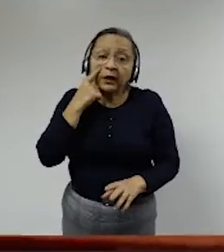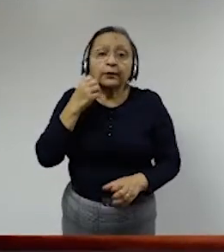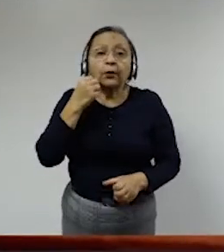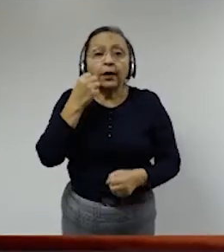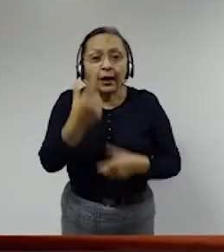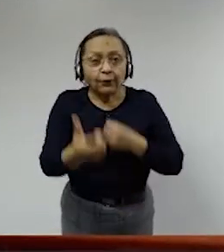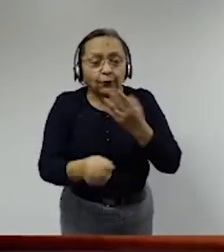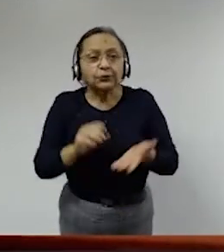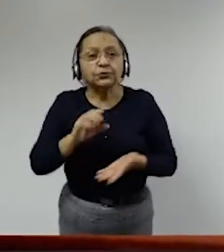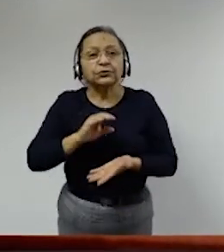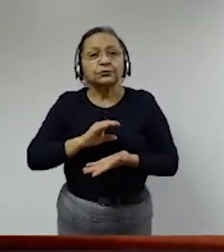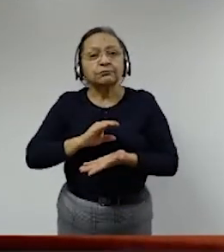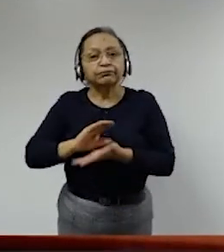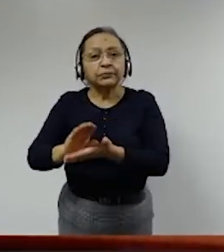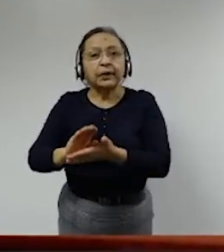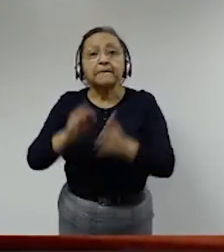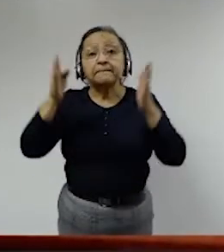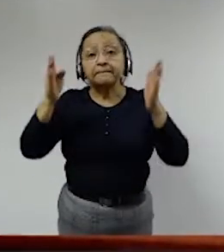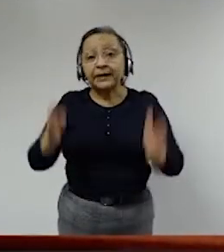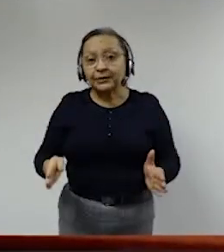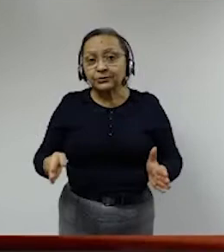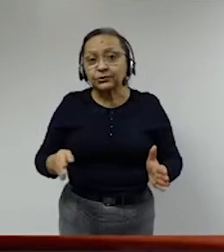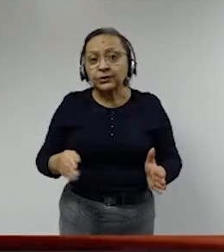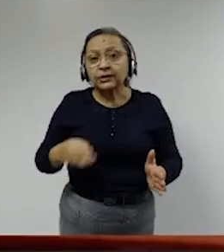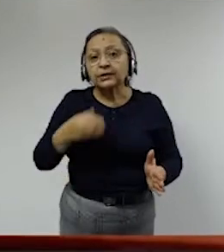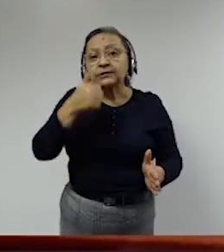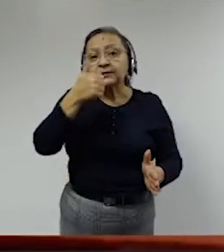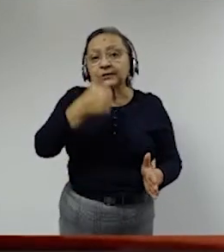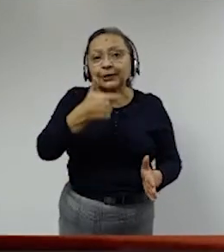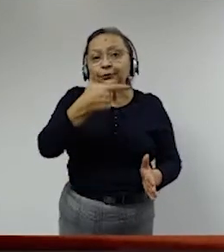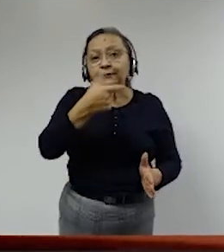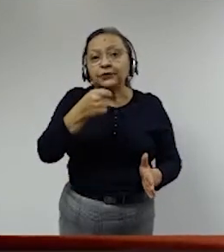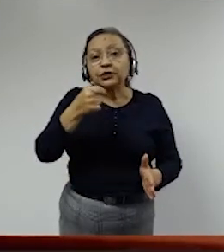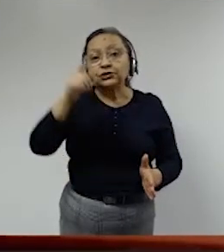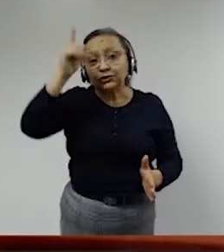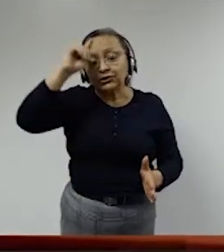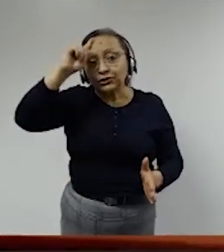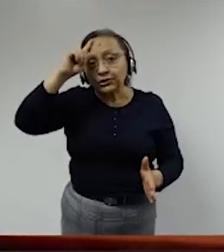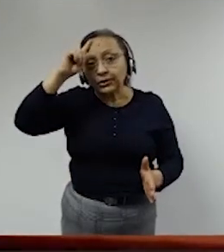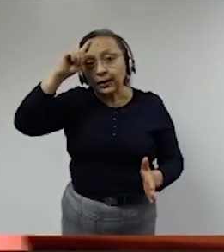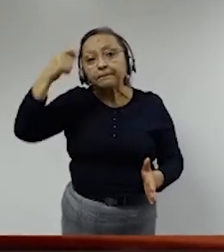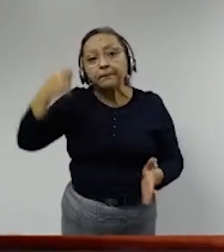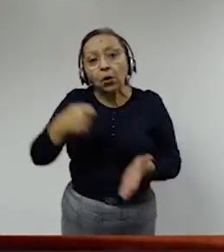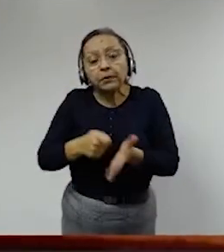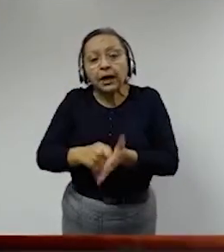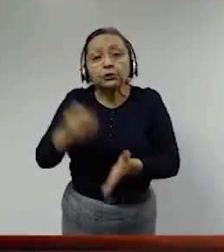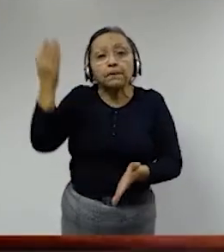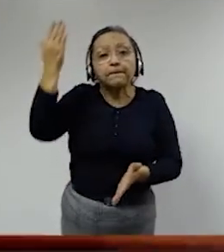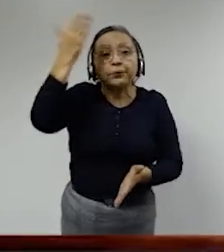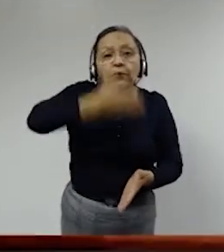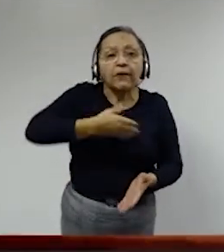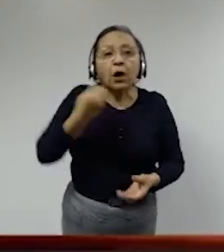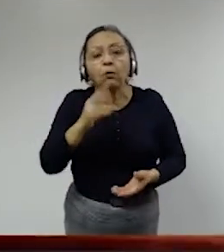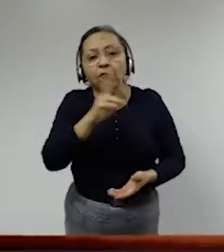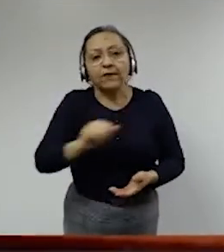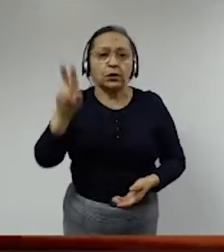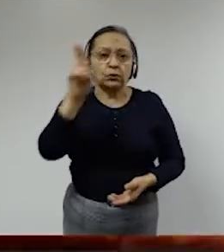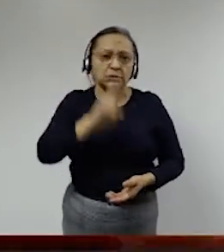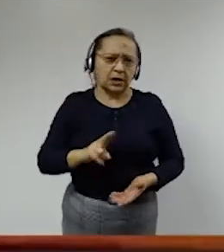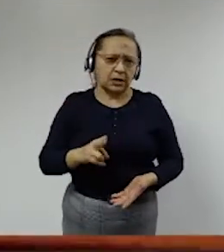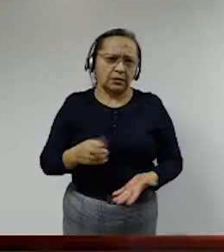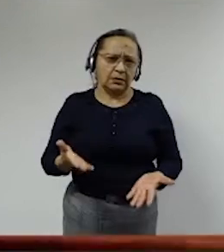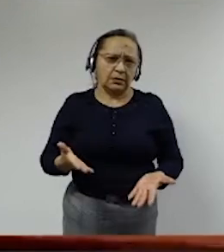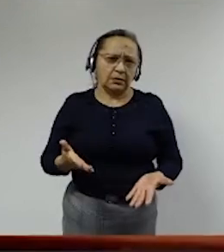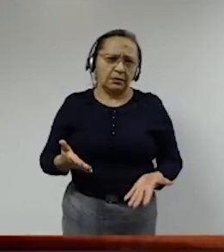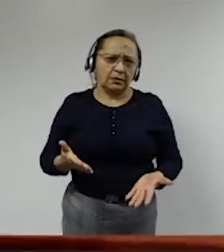recursos com prazo de 120 dias para serem comprovados que foram efetivamente utilizados, como se todo mundo tivesse um projeto já pronto, né? Os espaços públicos, pelo